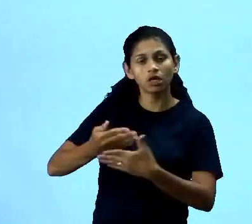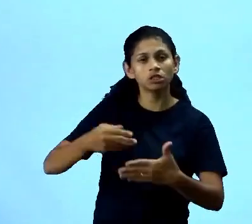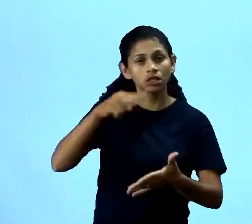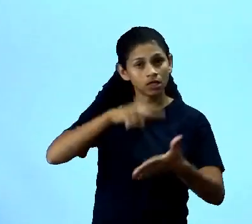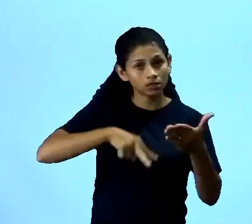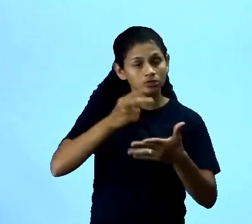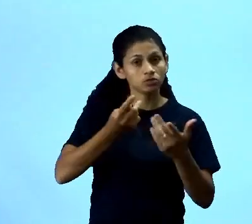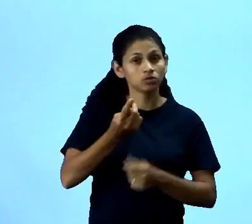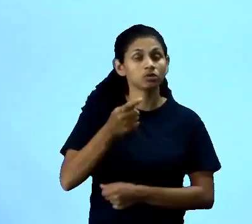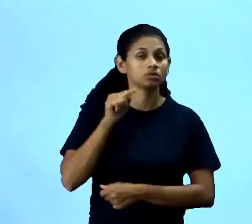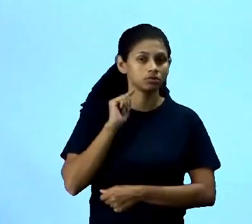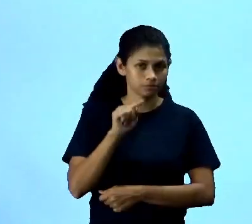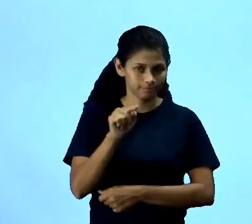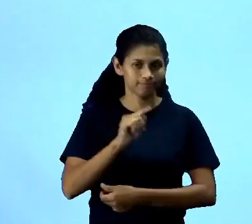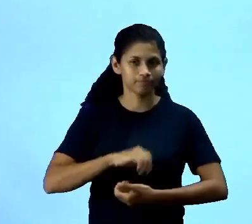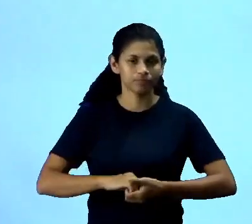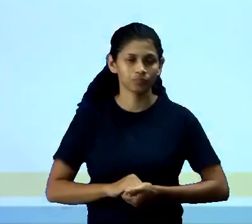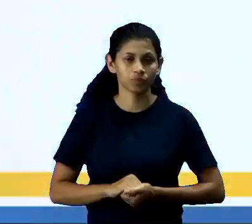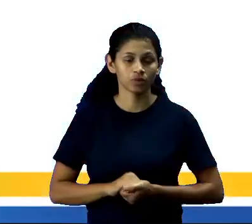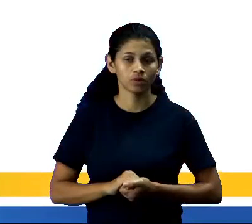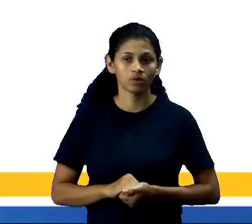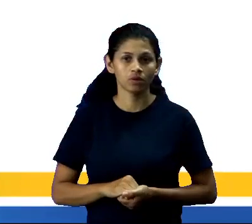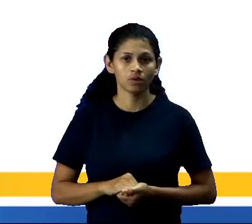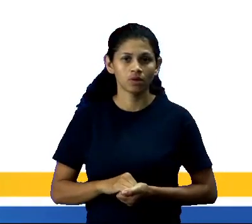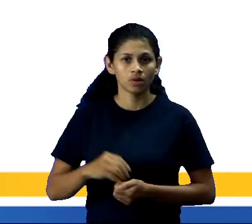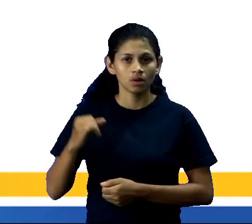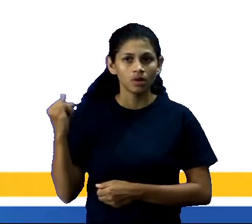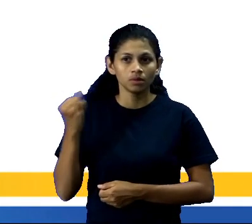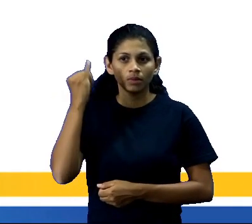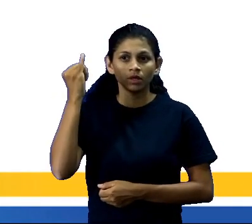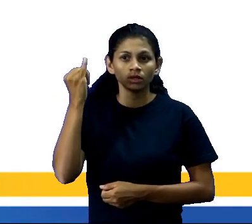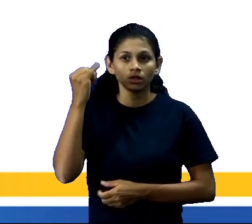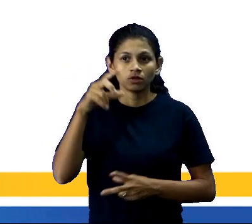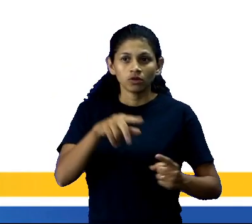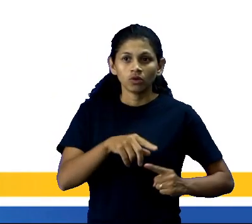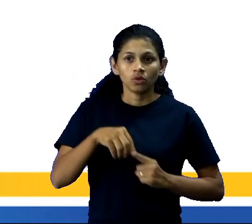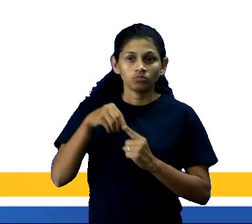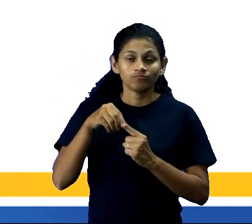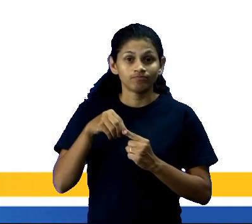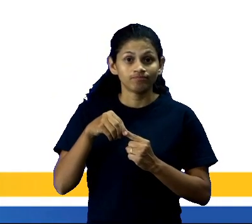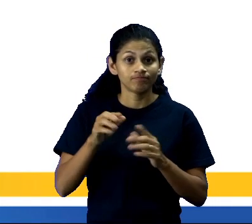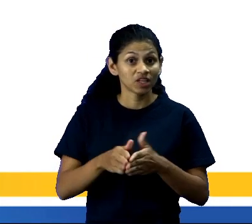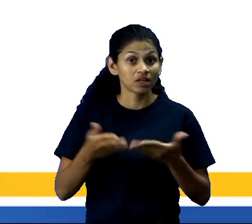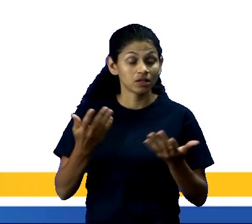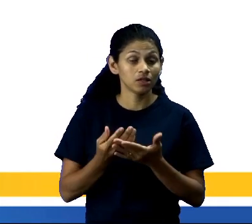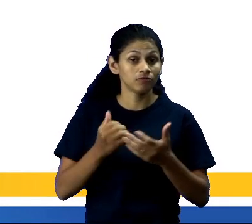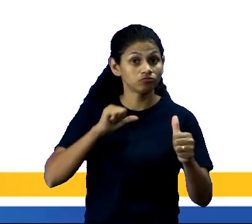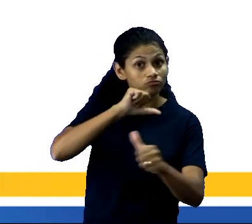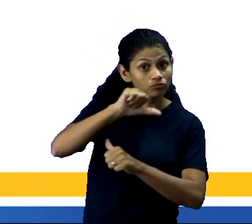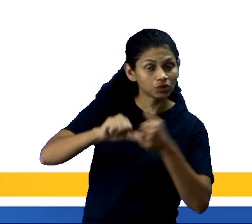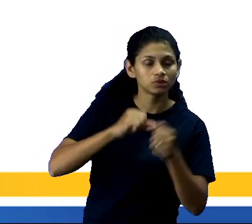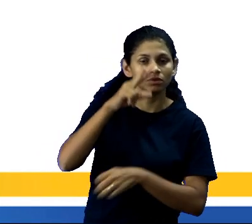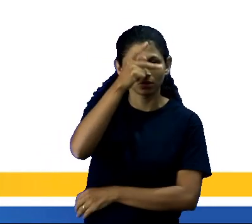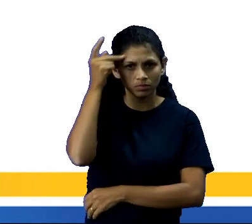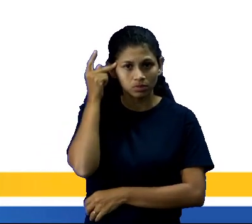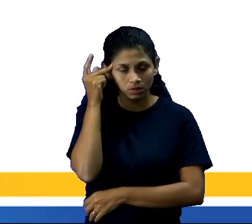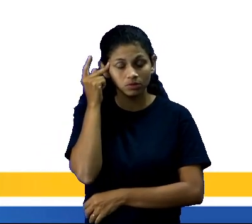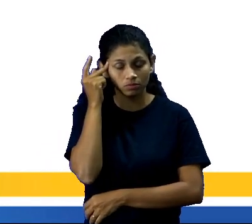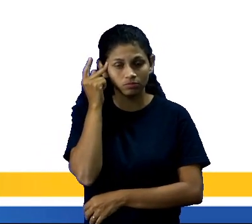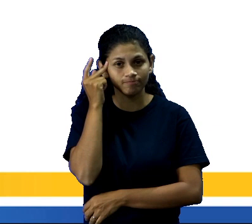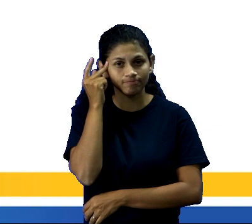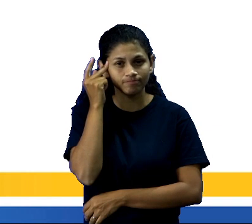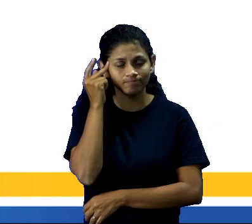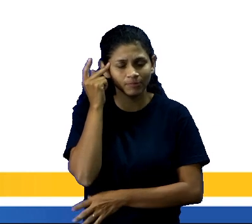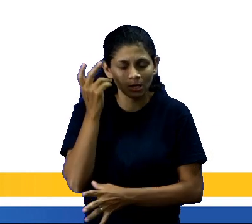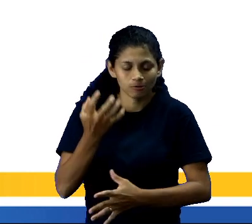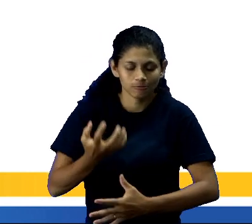muito importante para falar para vocês, para a gente finalizar, tá bom? Livros mudam as pessoas. Além da capacidade de